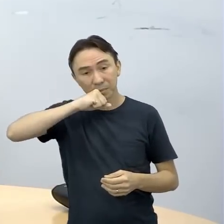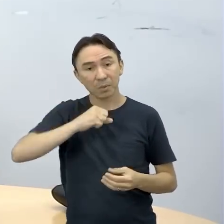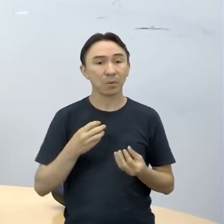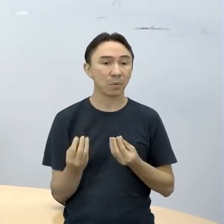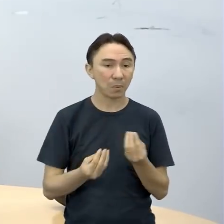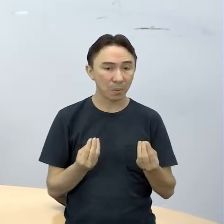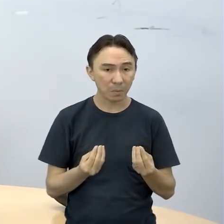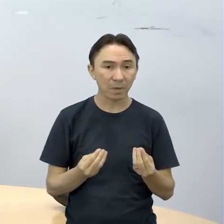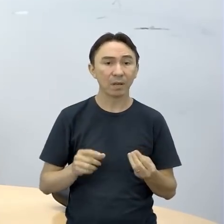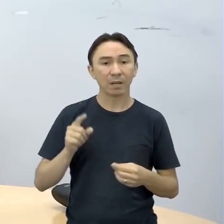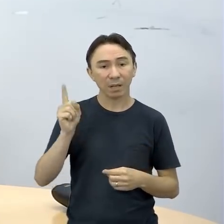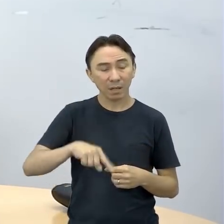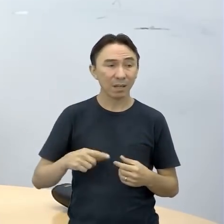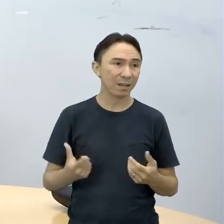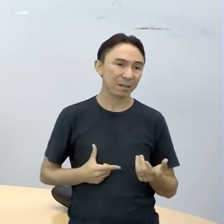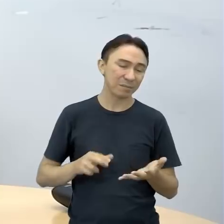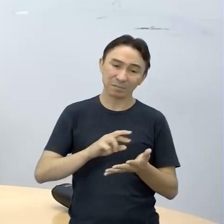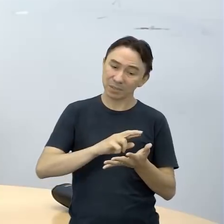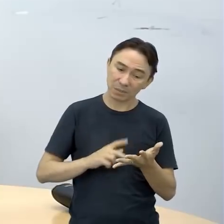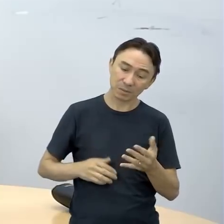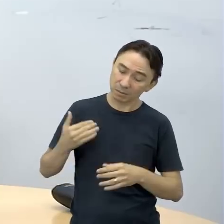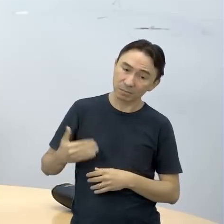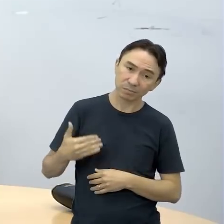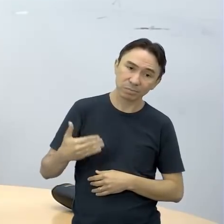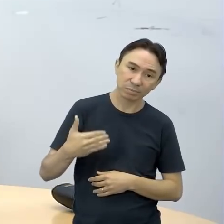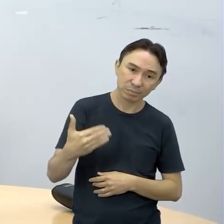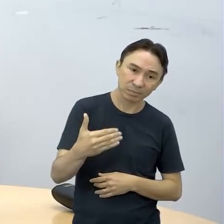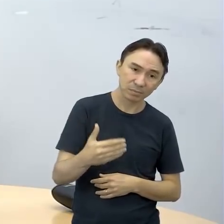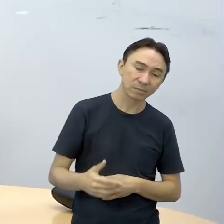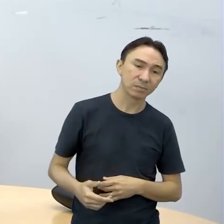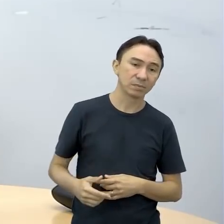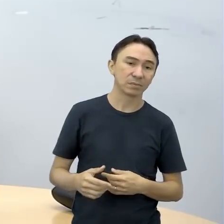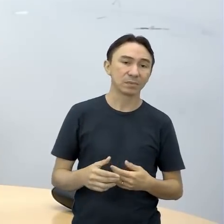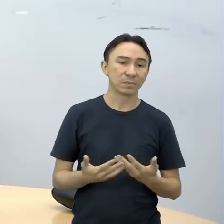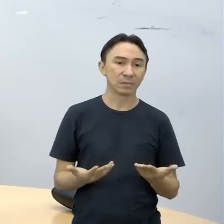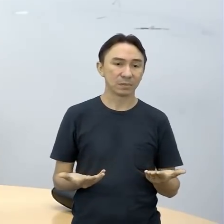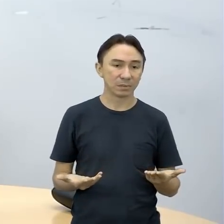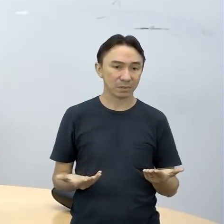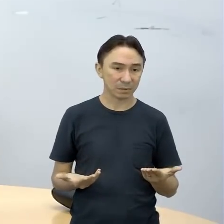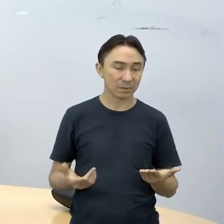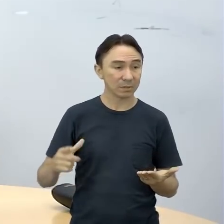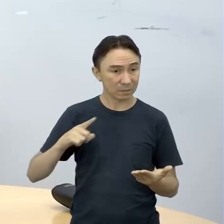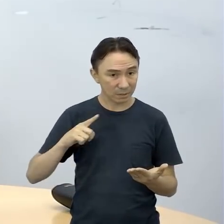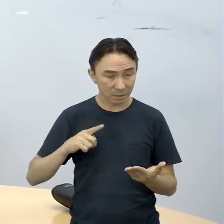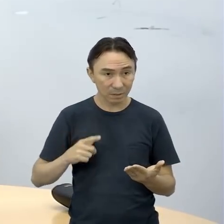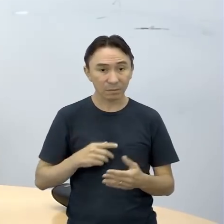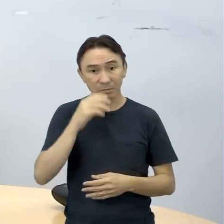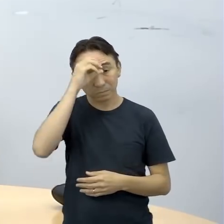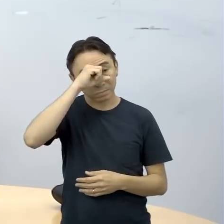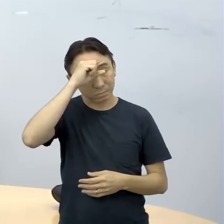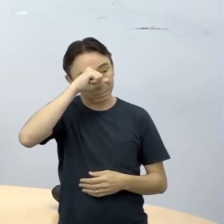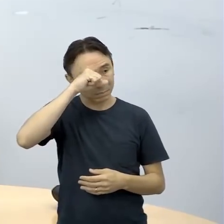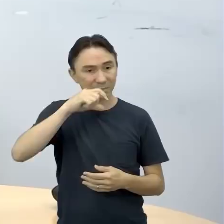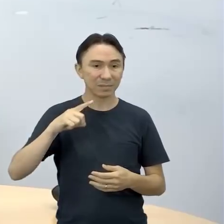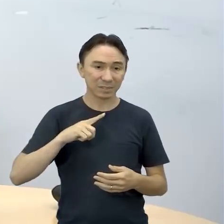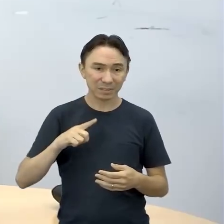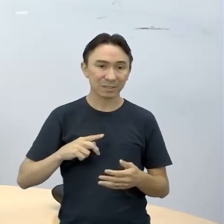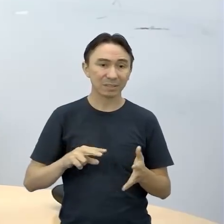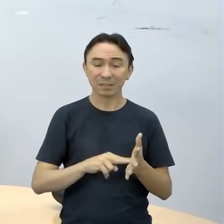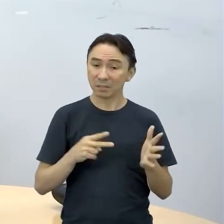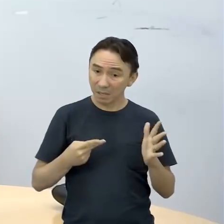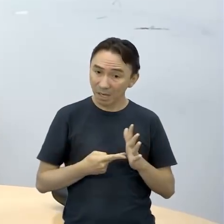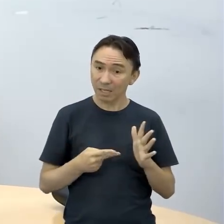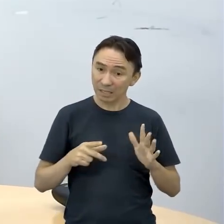objeto do conhecimento, mas ela se dá com significado. E para que ela aconteça com significado, esse